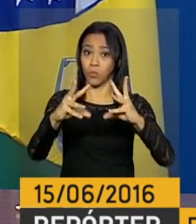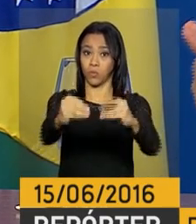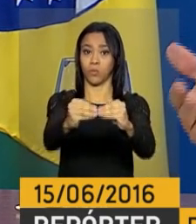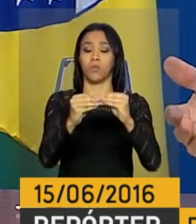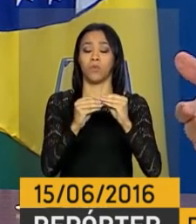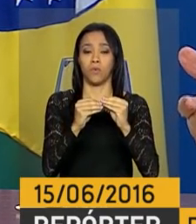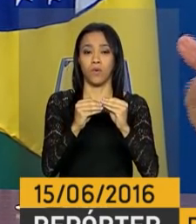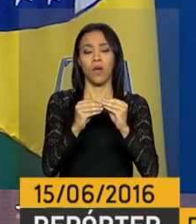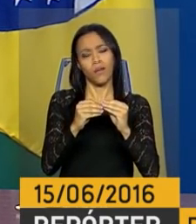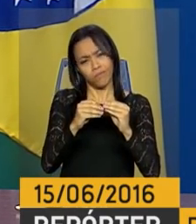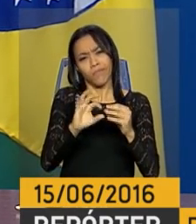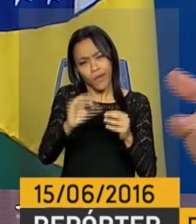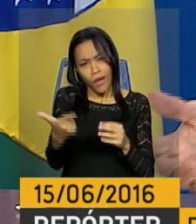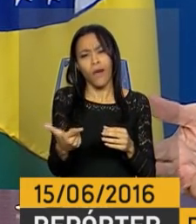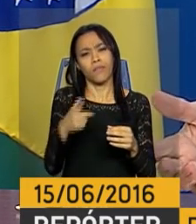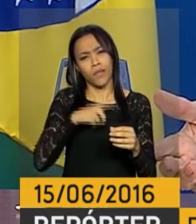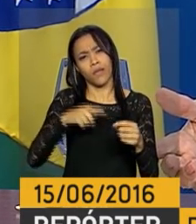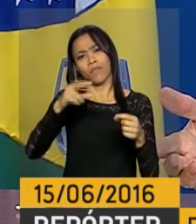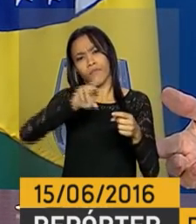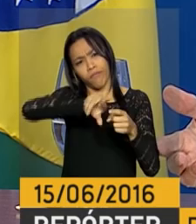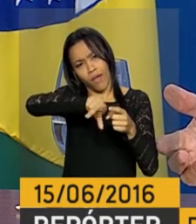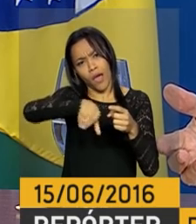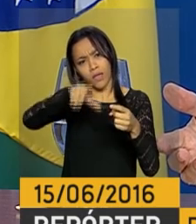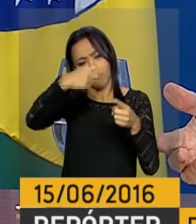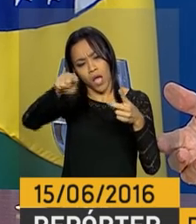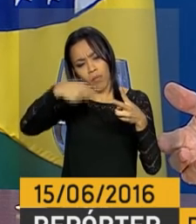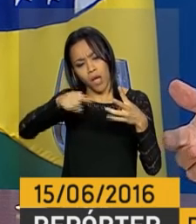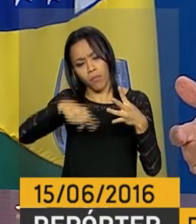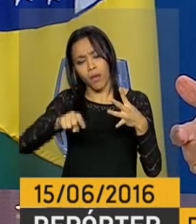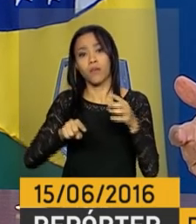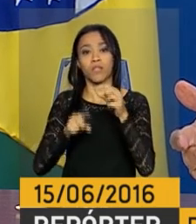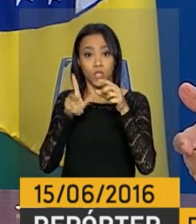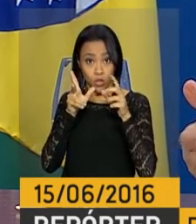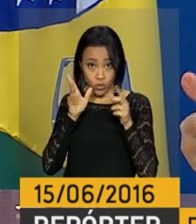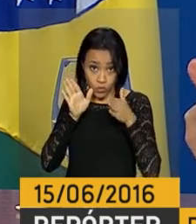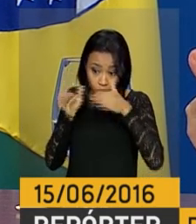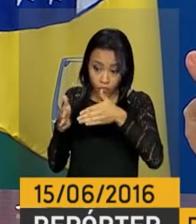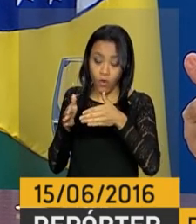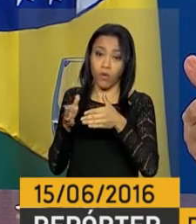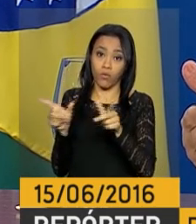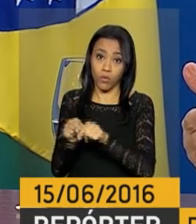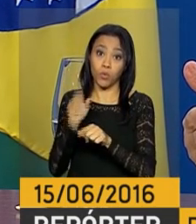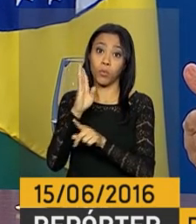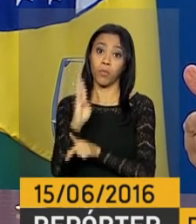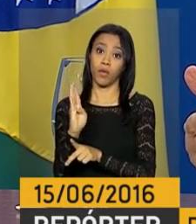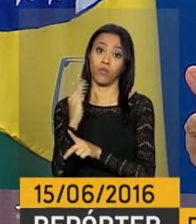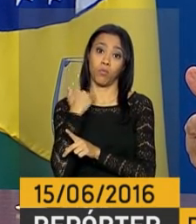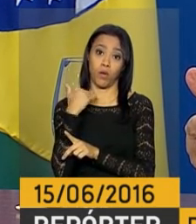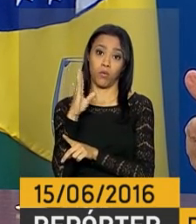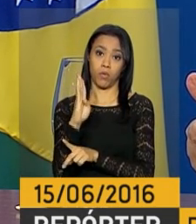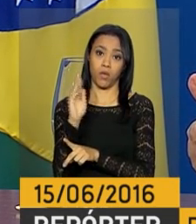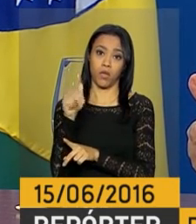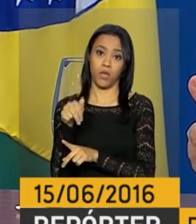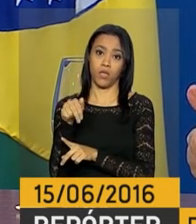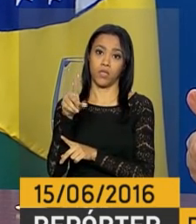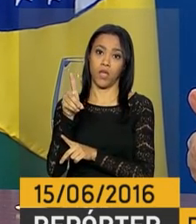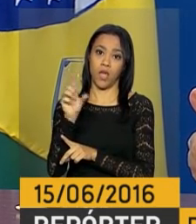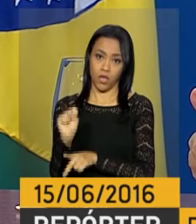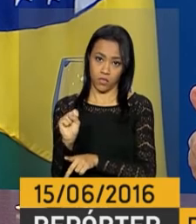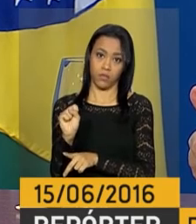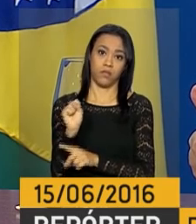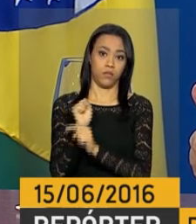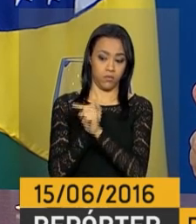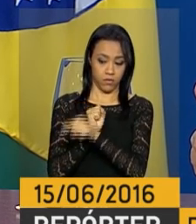enquadra diversas coisas, inclusive essa questão do BNDS, por exemplo, BNDS, eh,